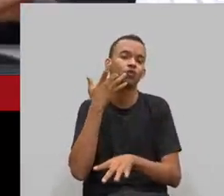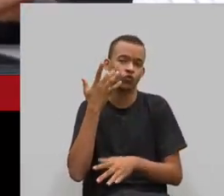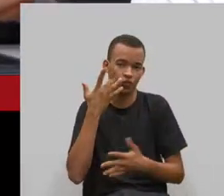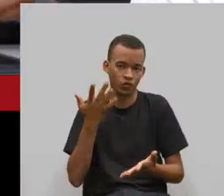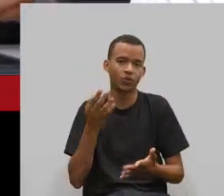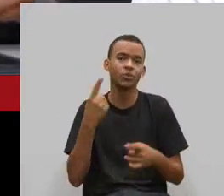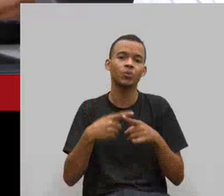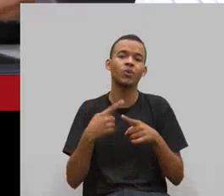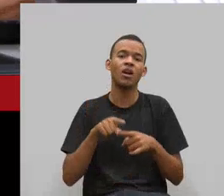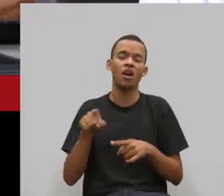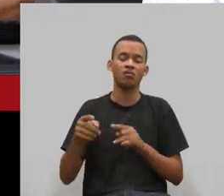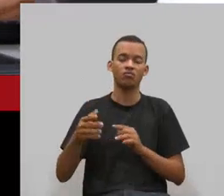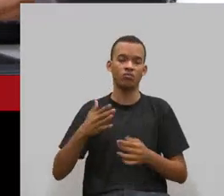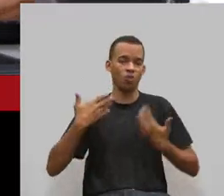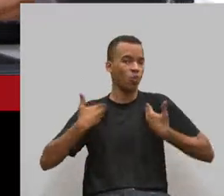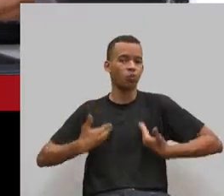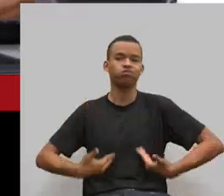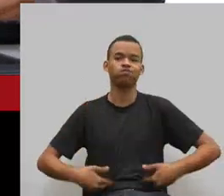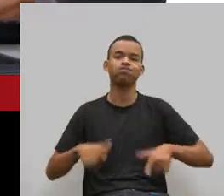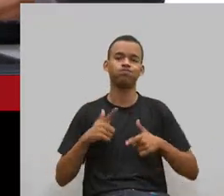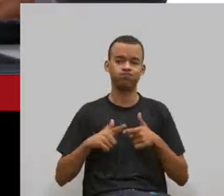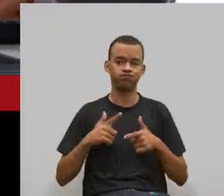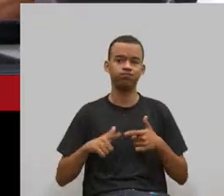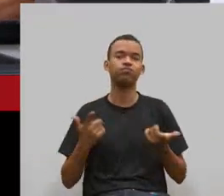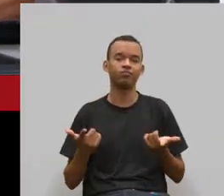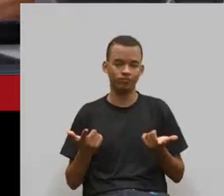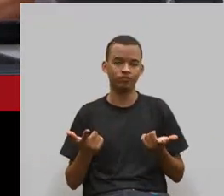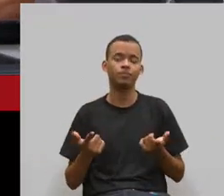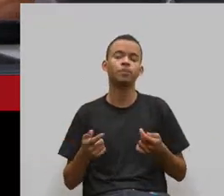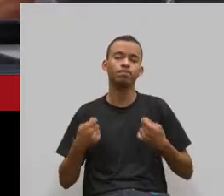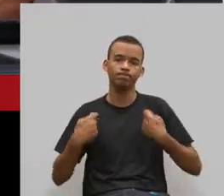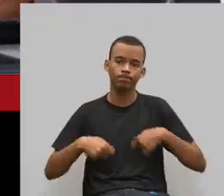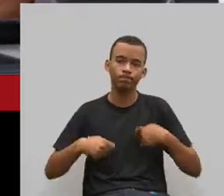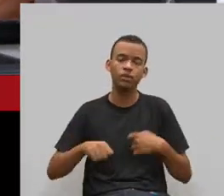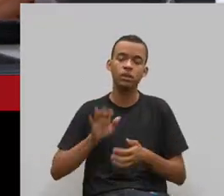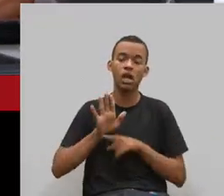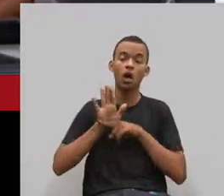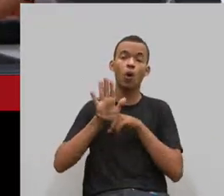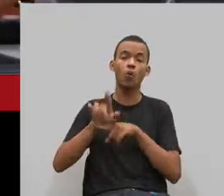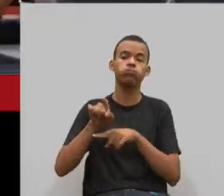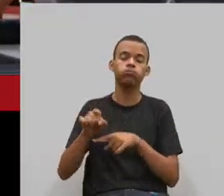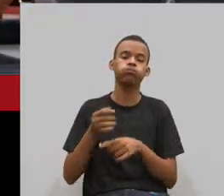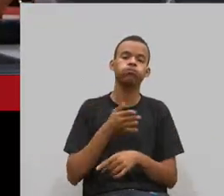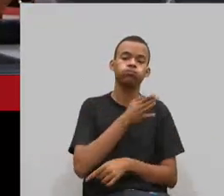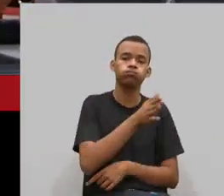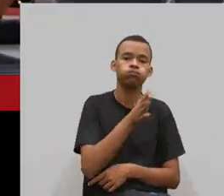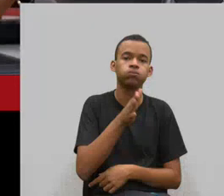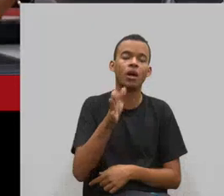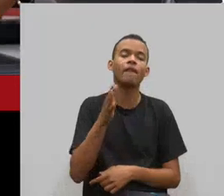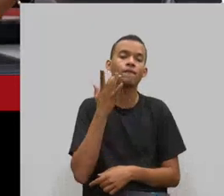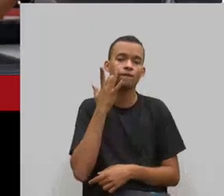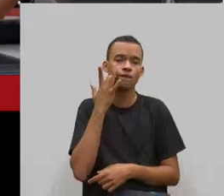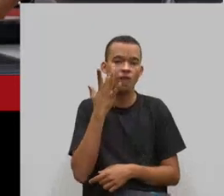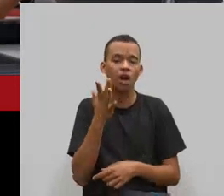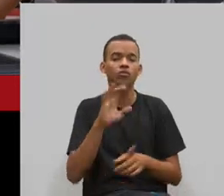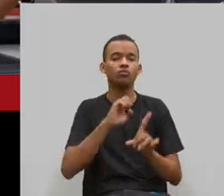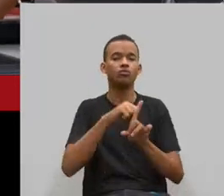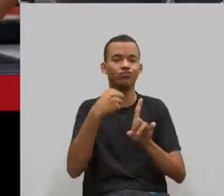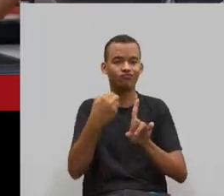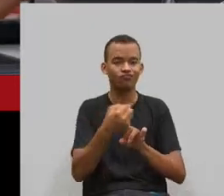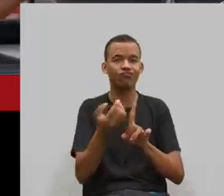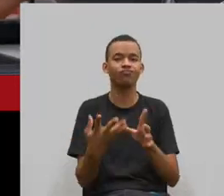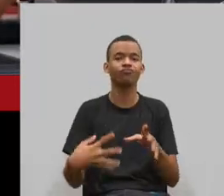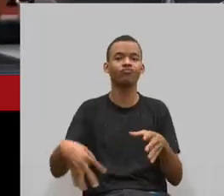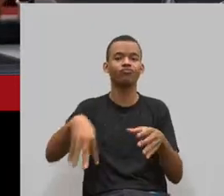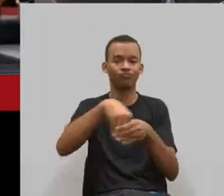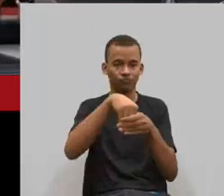mobilidade reduzida para que elas realmente sej incluidas de fato na nossa sociedade